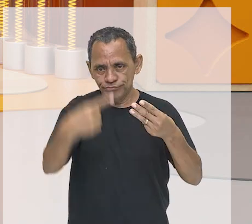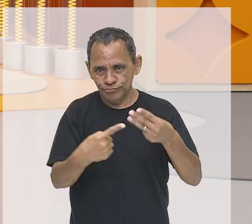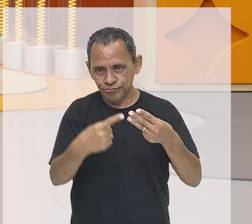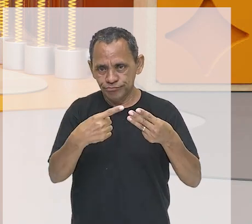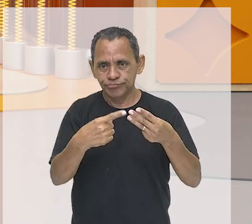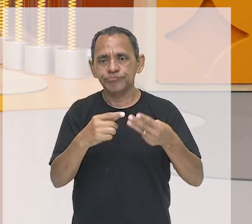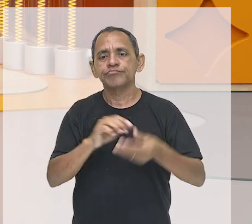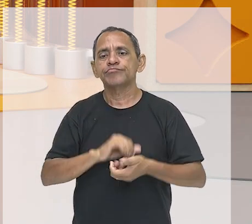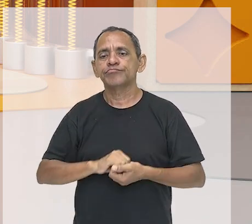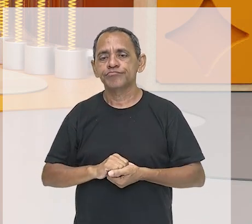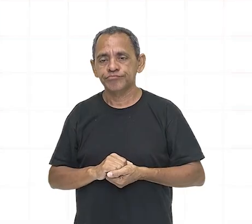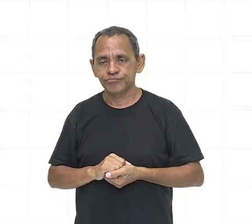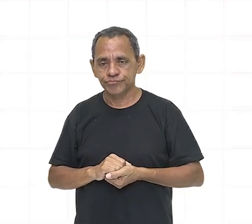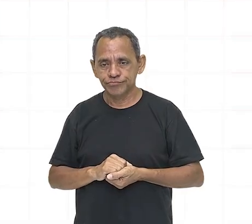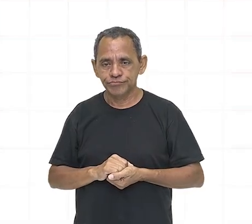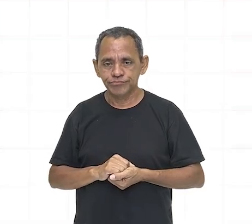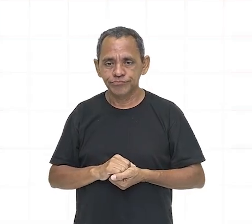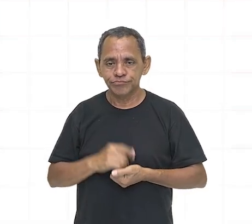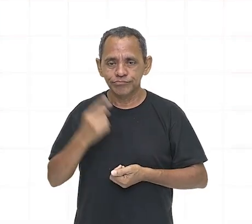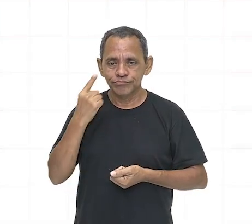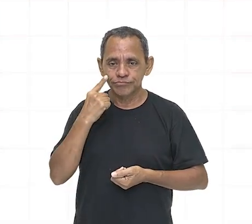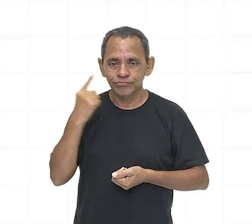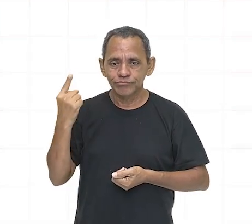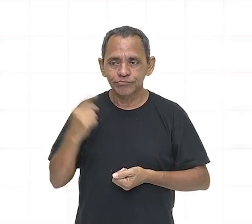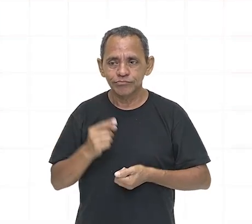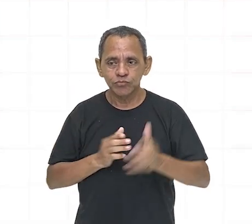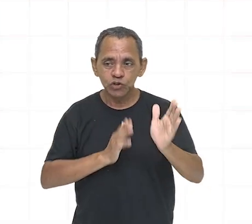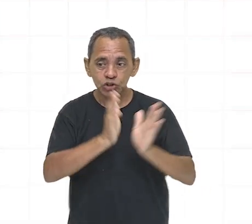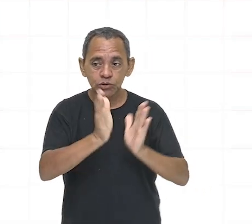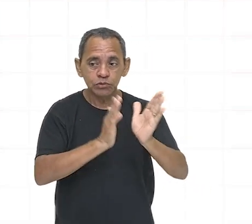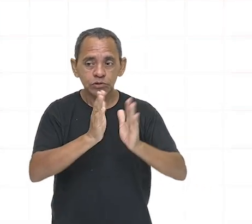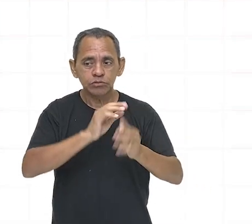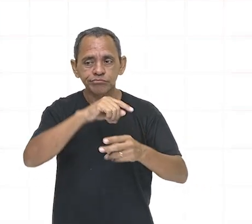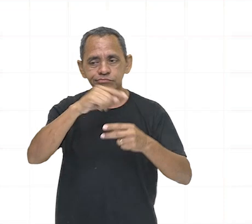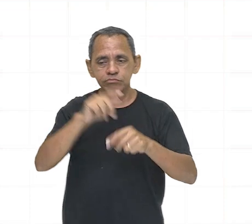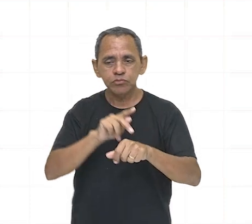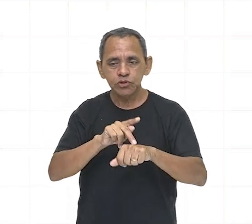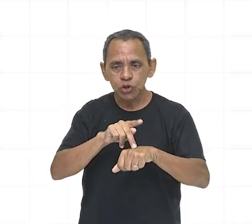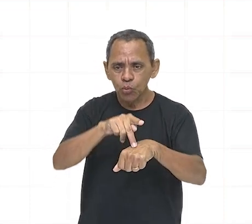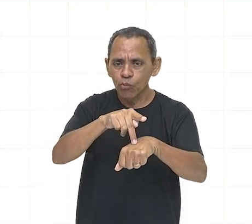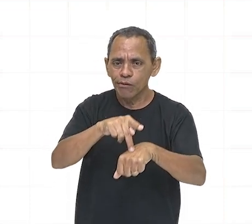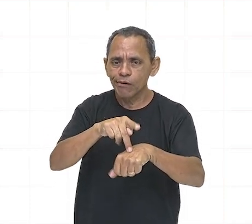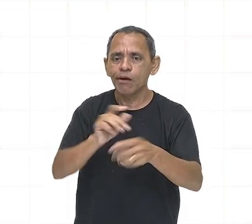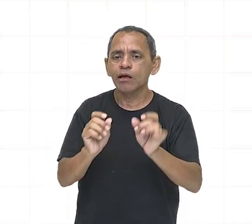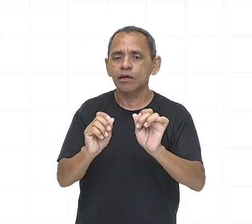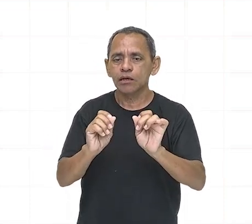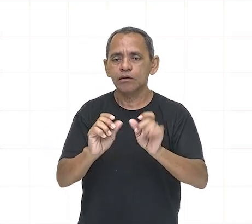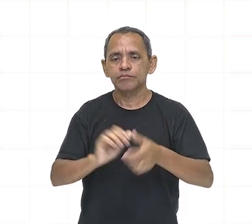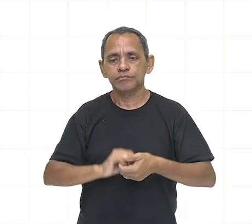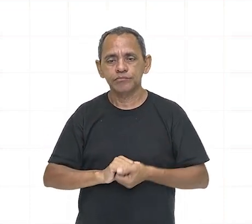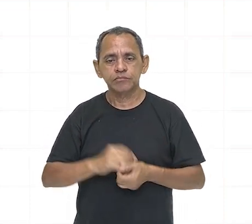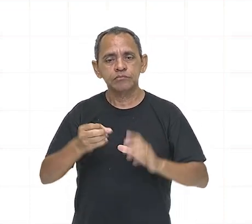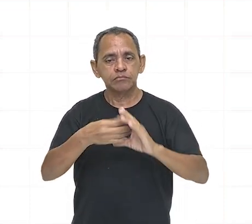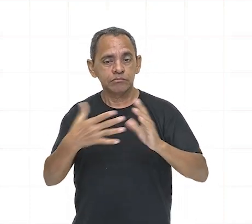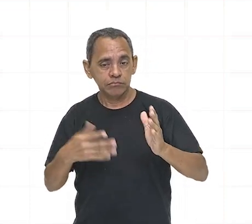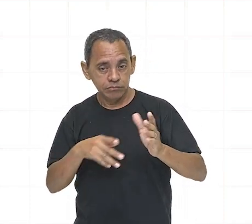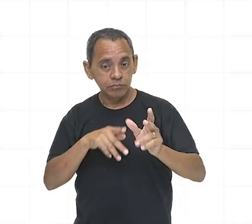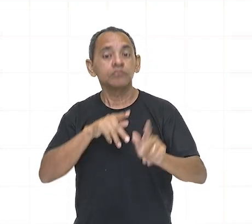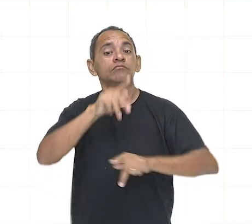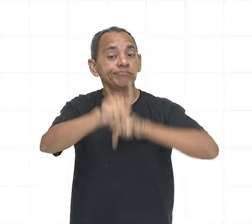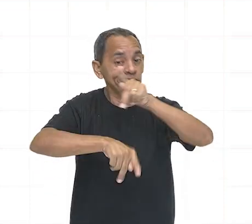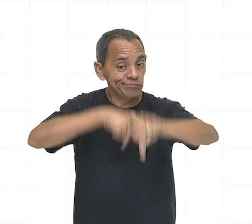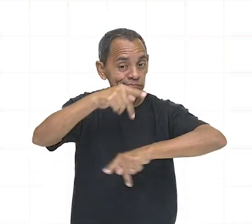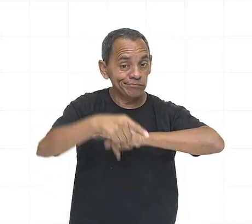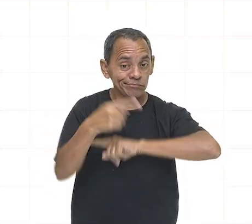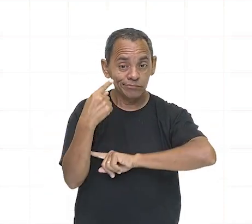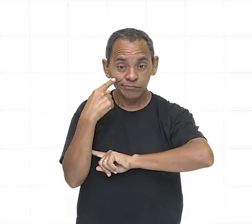tá? Vamos então adiante aqui, vamos dar uma olhada. Aqui nós temos o mapa, a gente vai dar uma olhada sobre as características